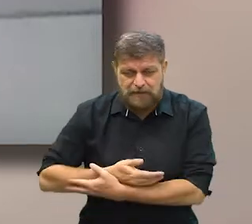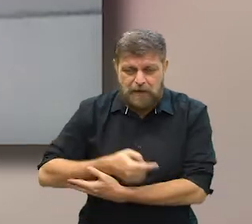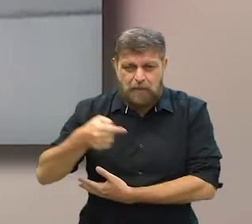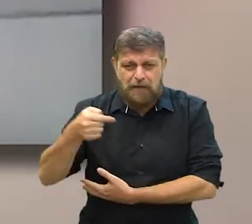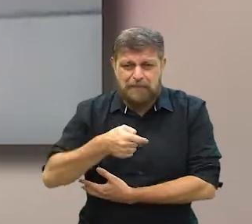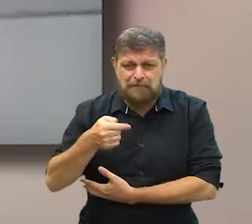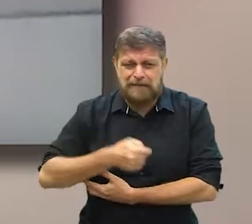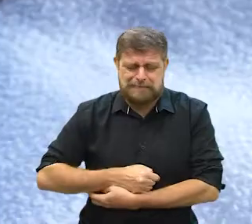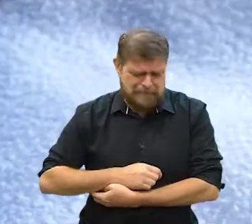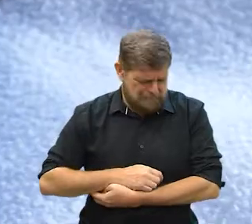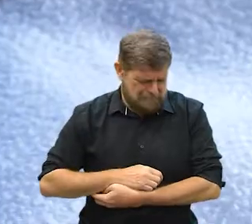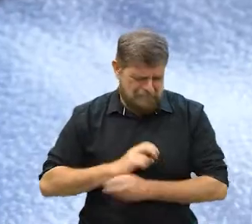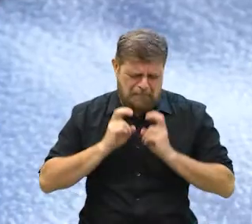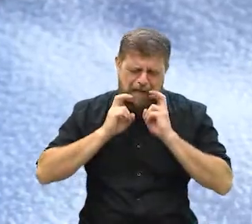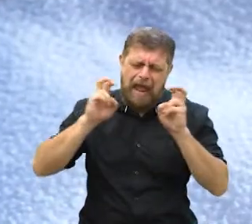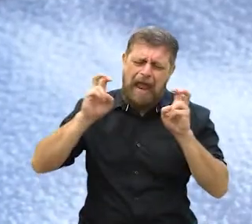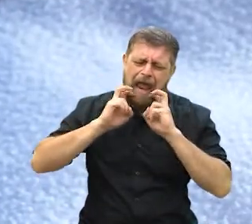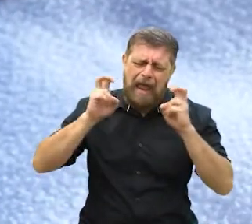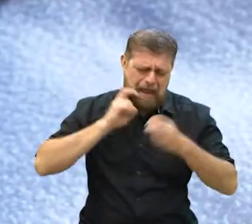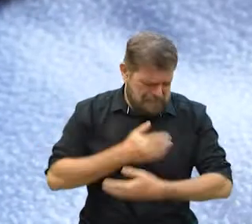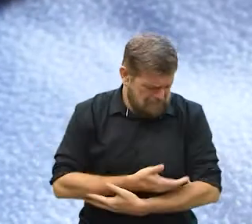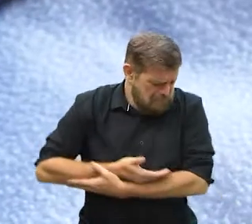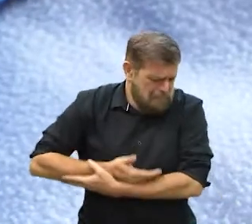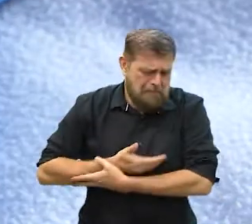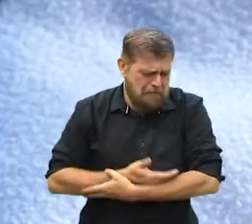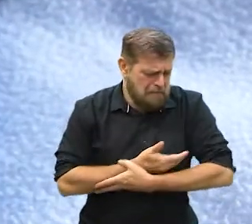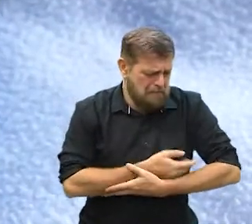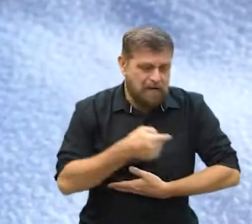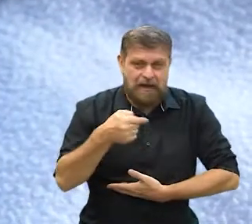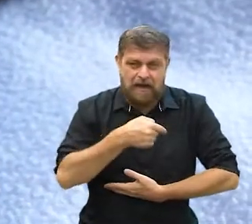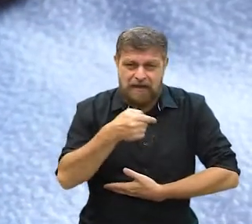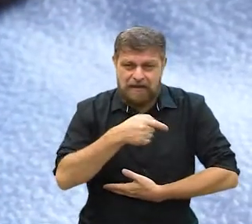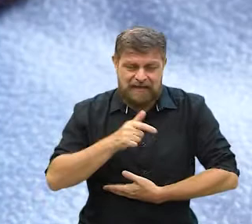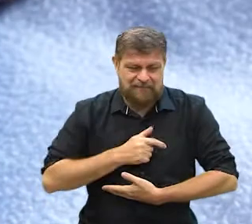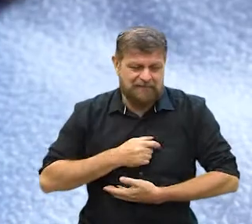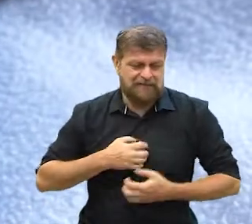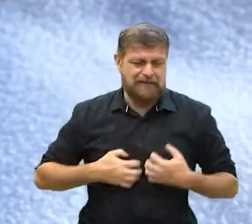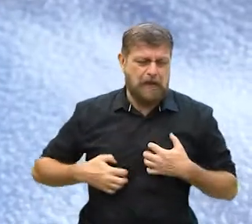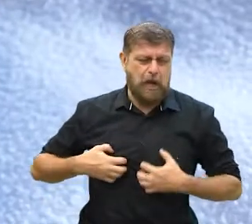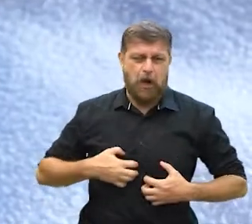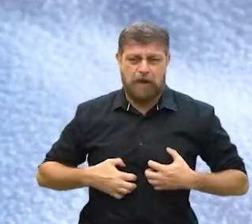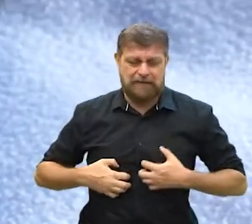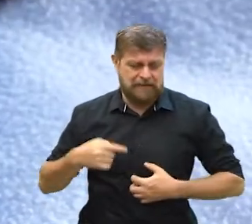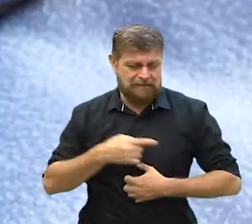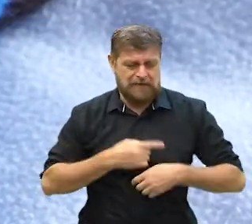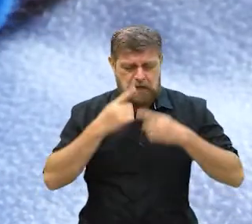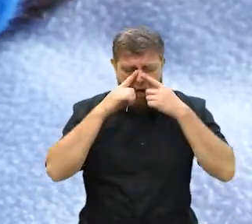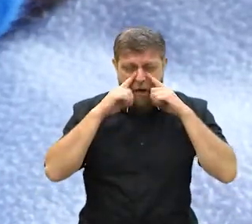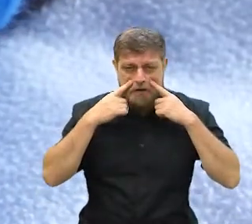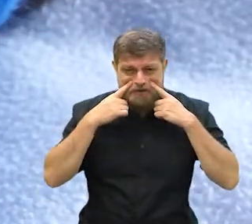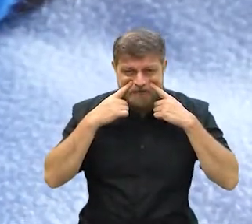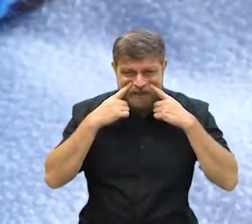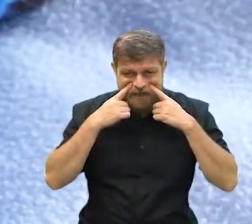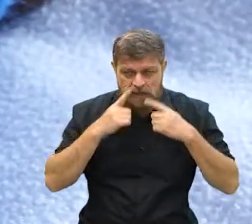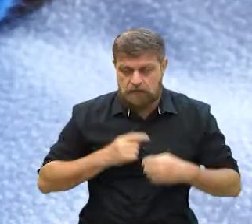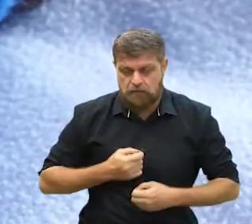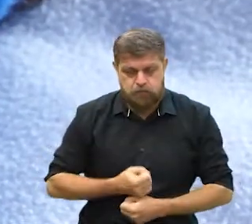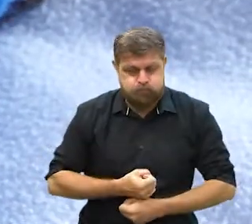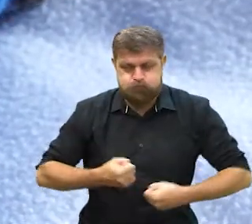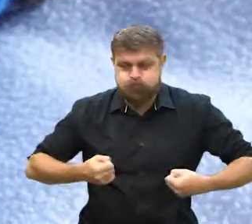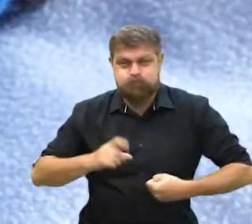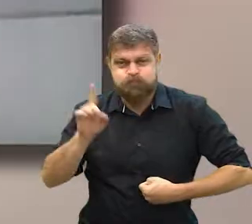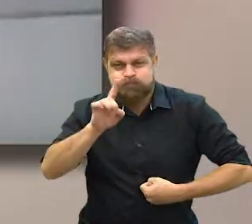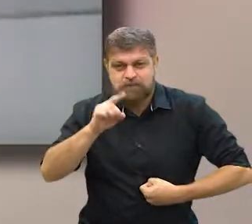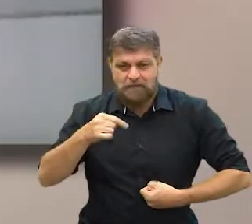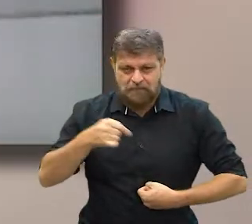E esse bebê, então, vai chorar, ele vai engolir muito ar e vai ficar muito desconfortável e chorão, e